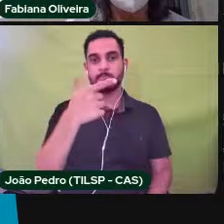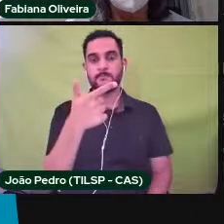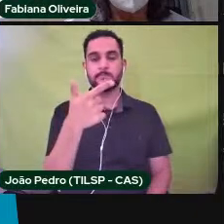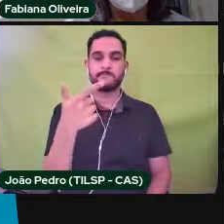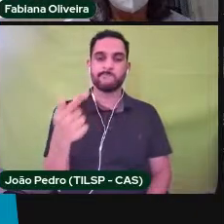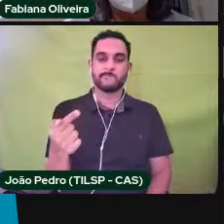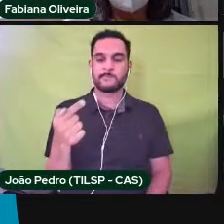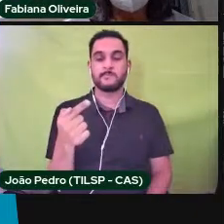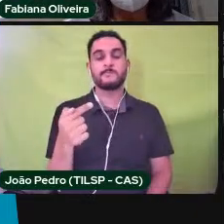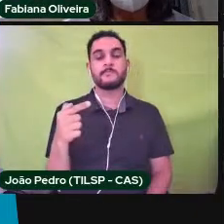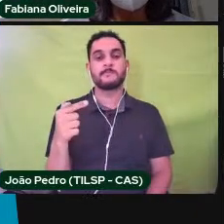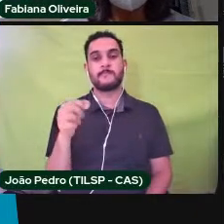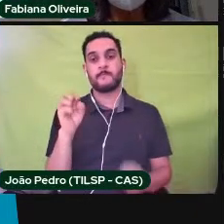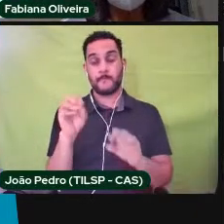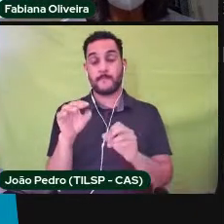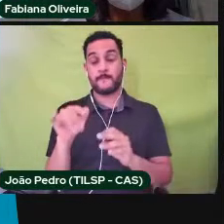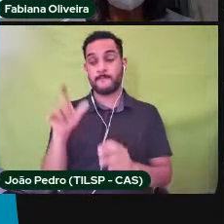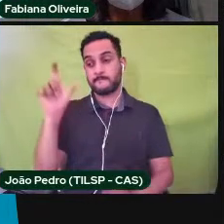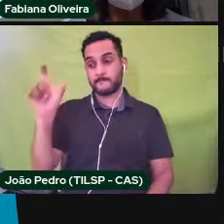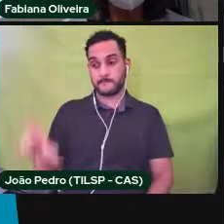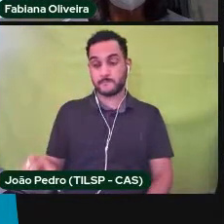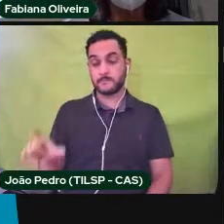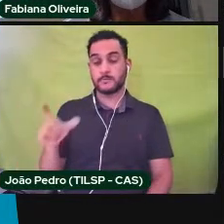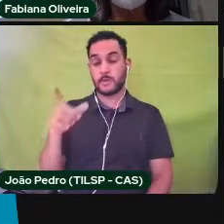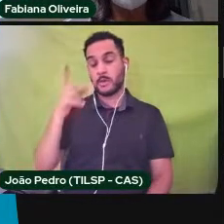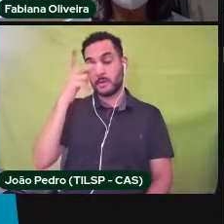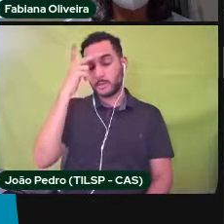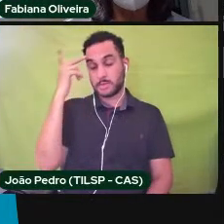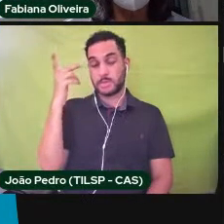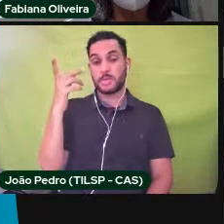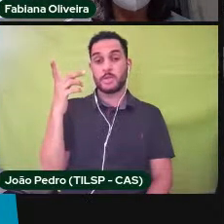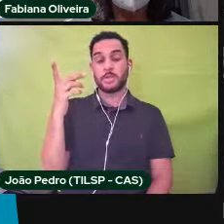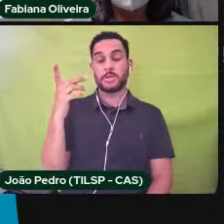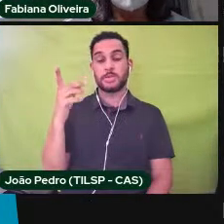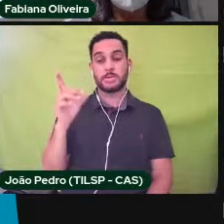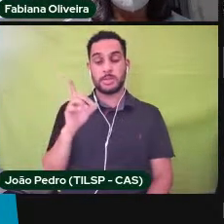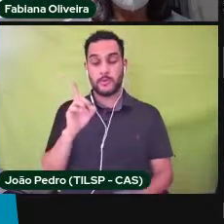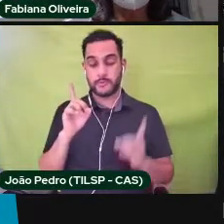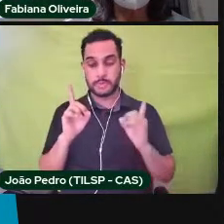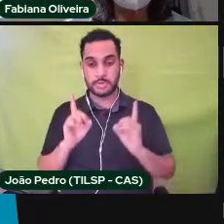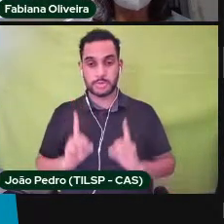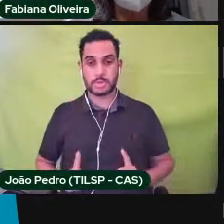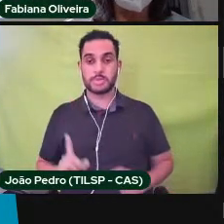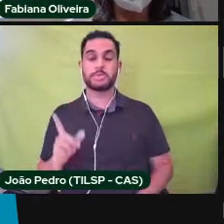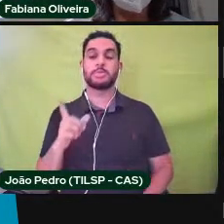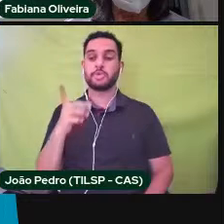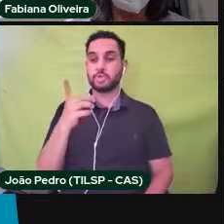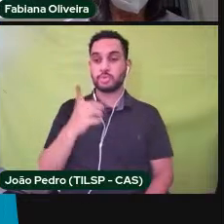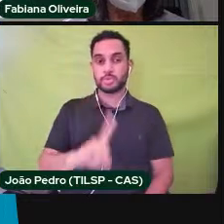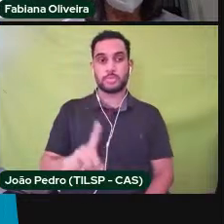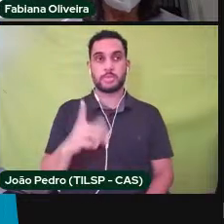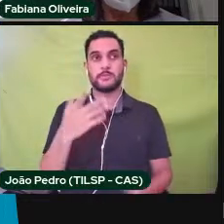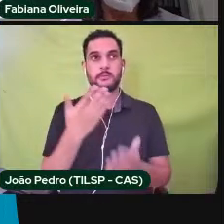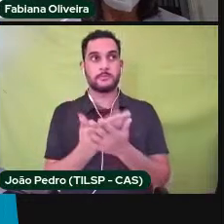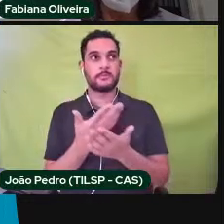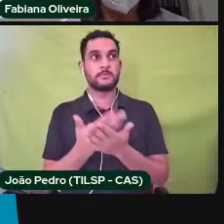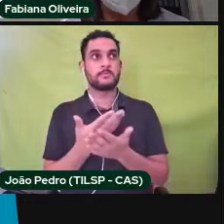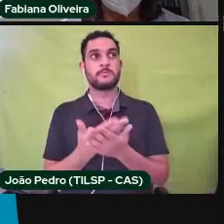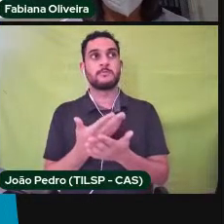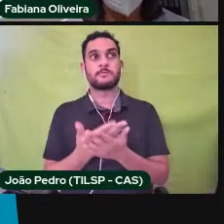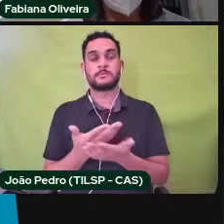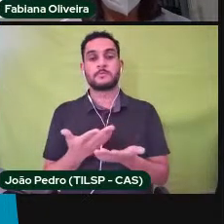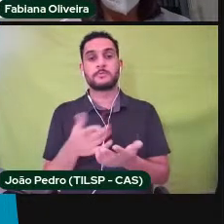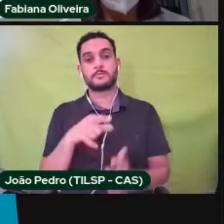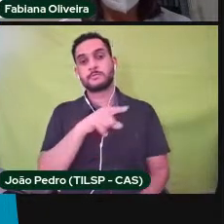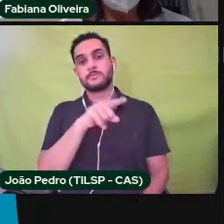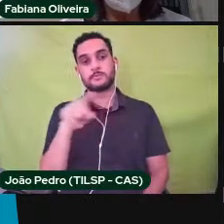deficiência. Assegurado um sistema educacional inclusivo em todos os níveis e o aprendizado ao longo da vida. Vocês vejam que a